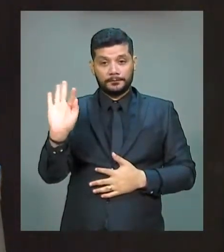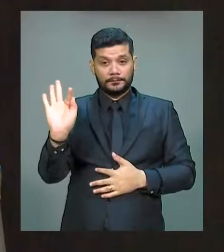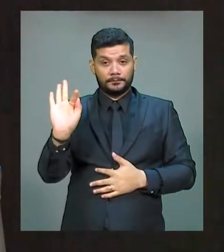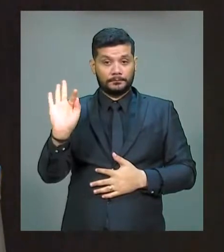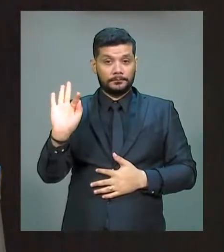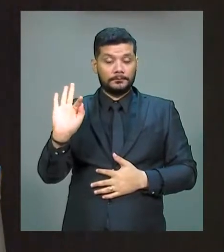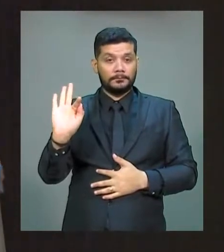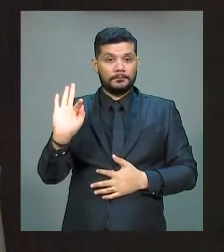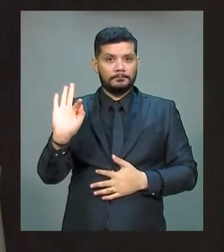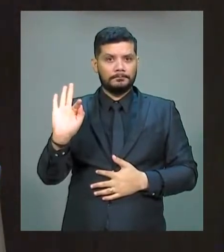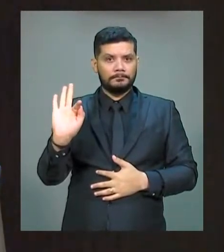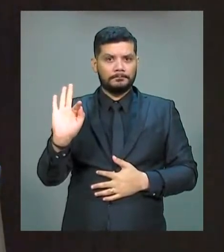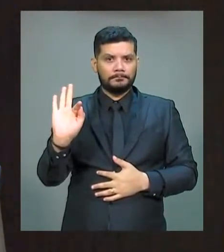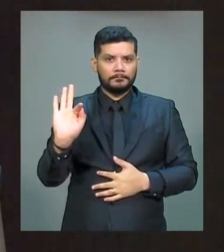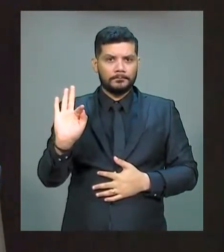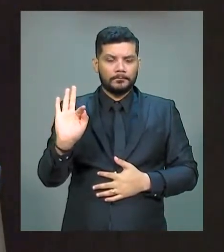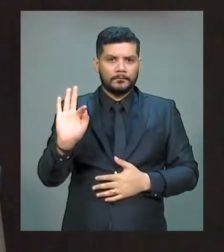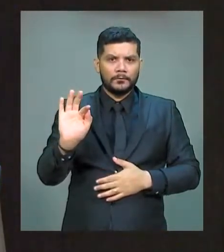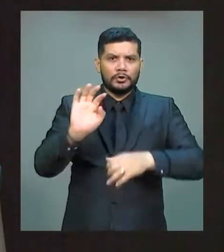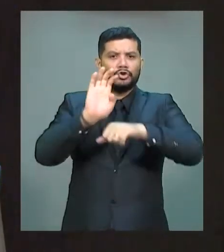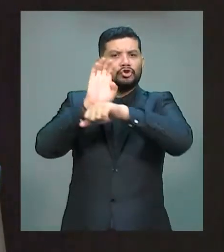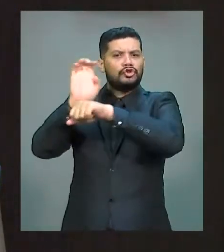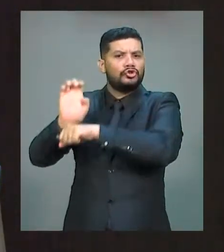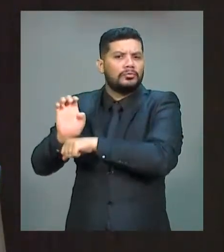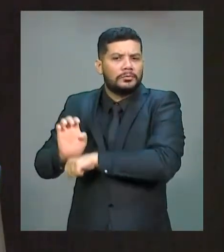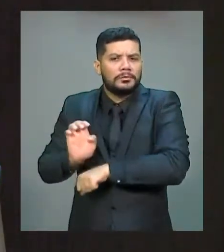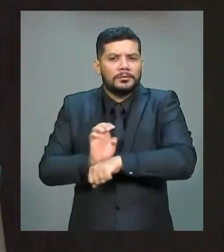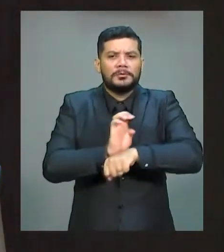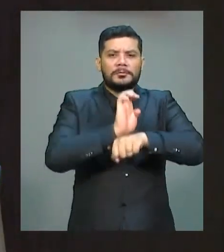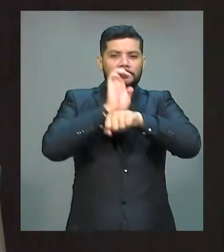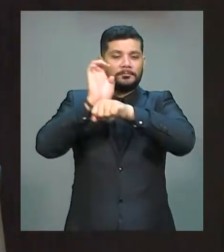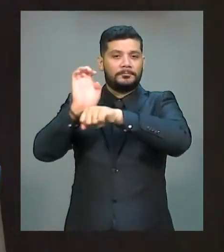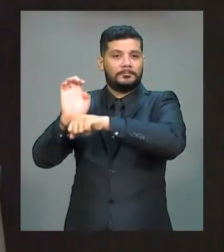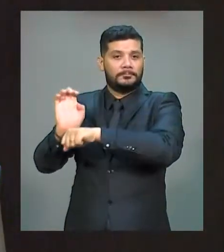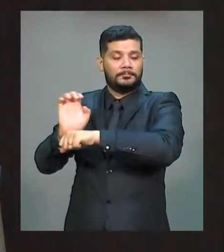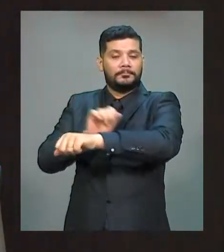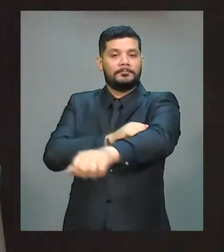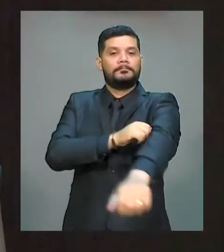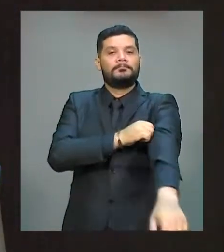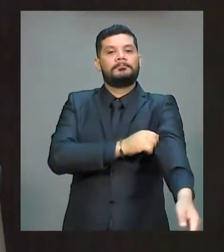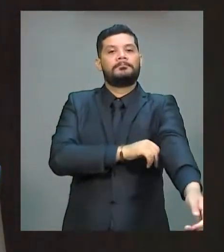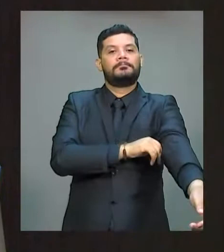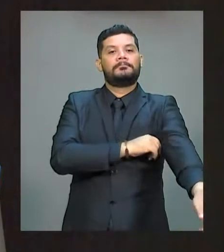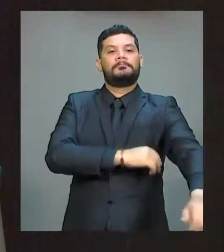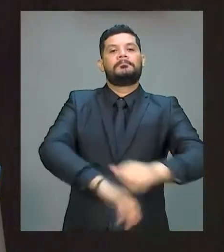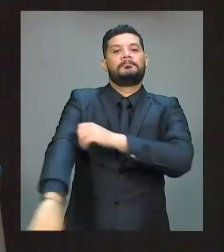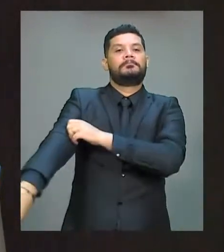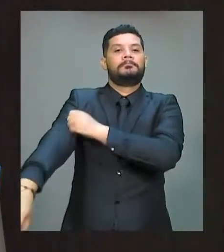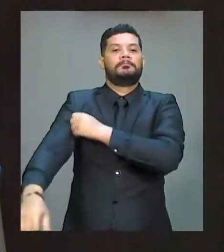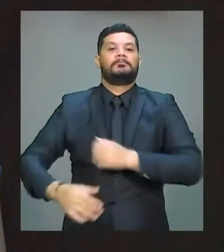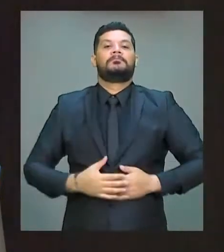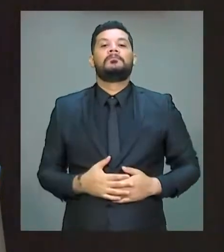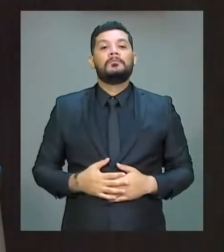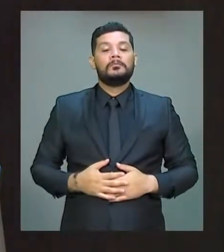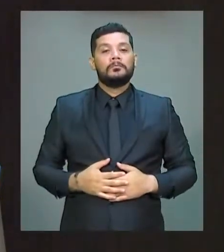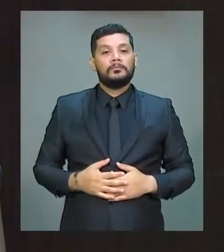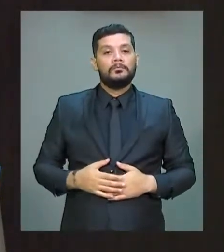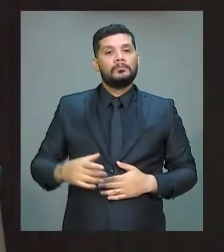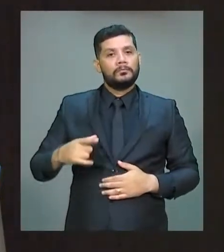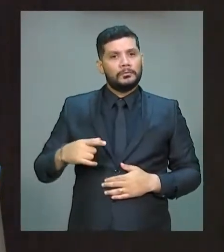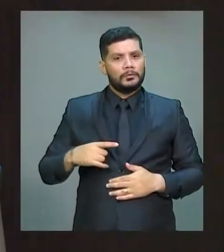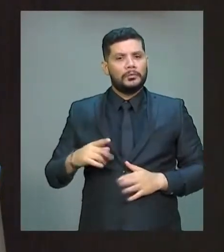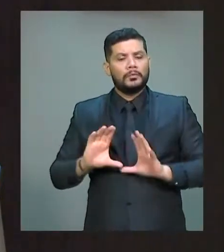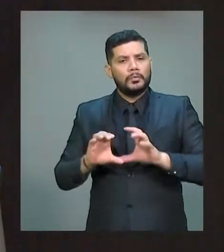em todas as unidades da Federação, a Coalizão Negra por Direitos, que